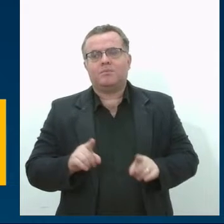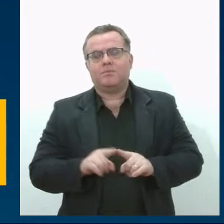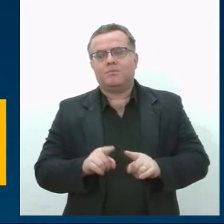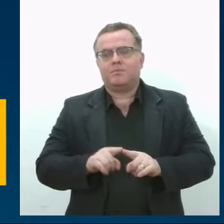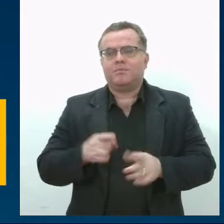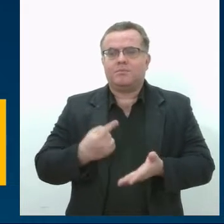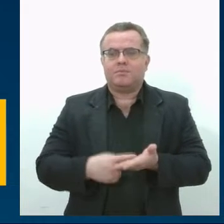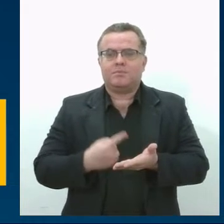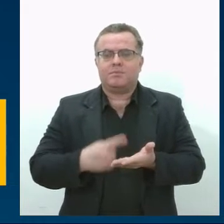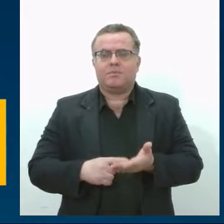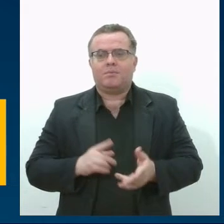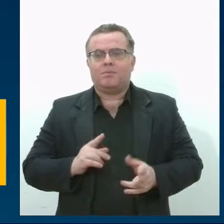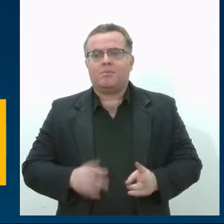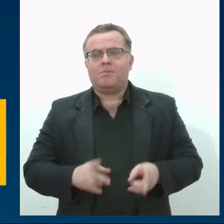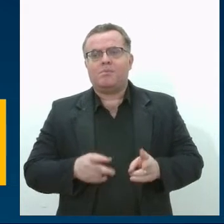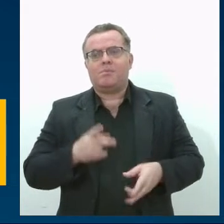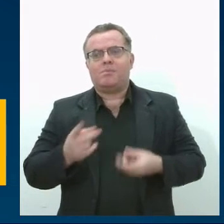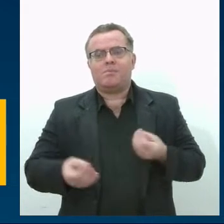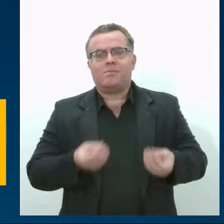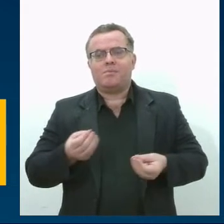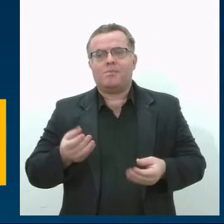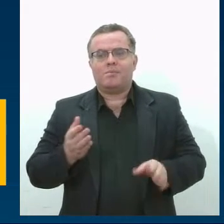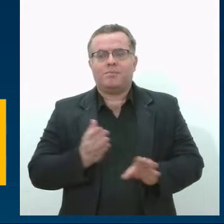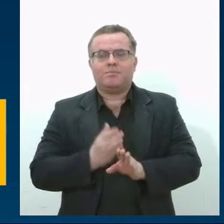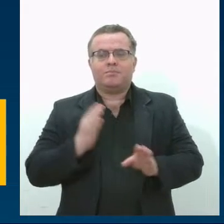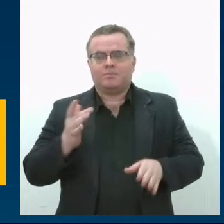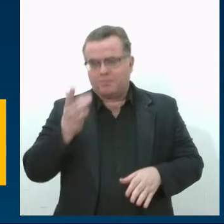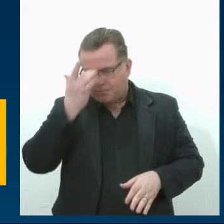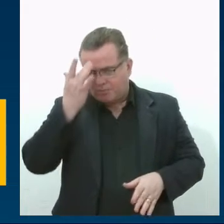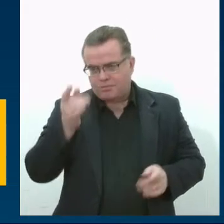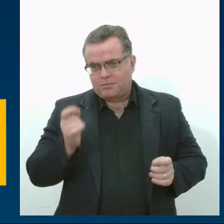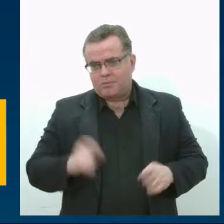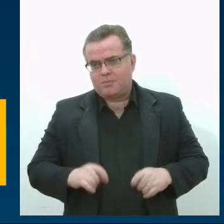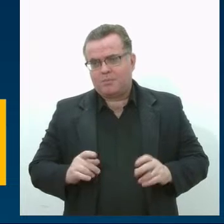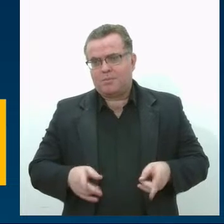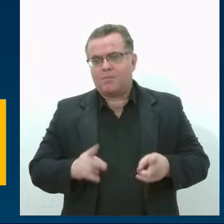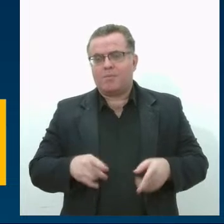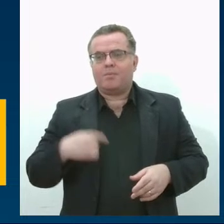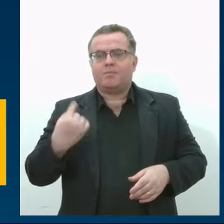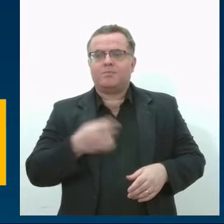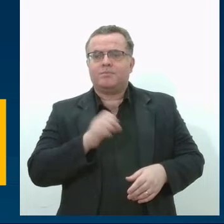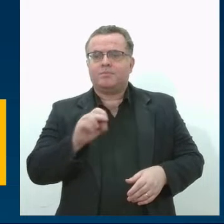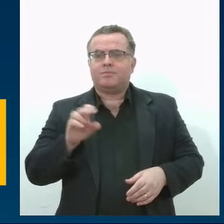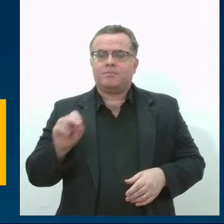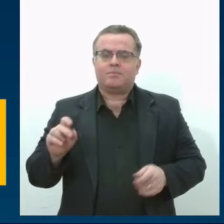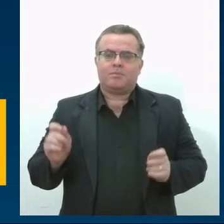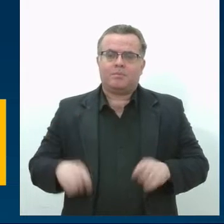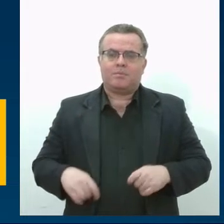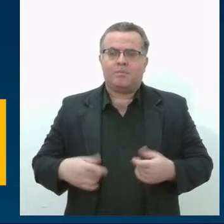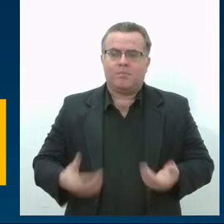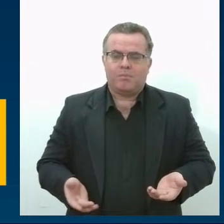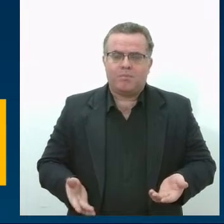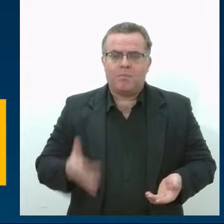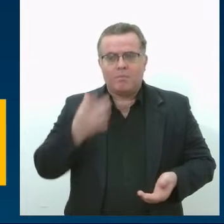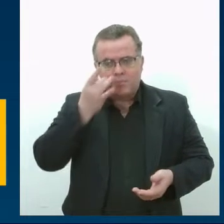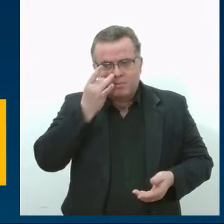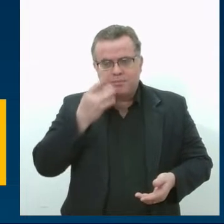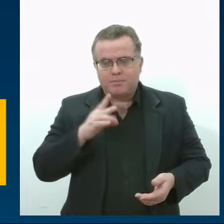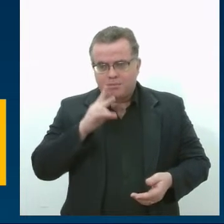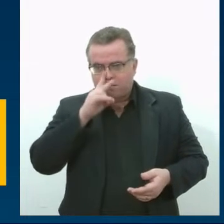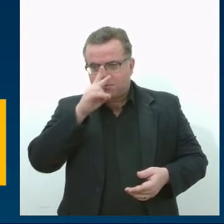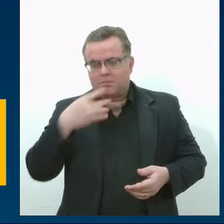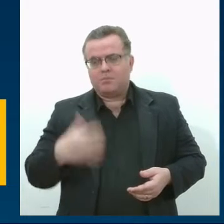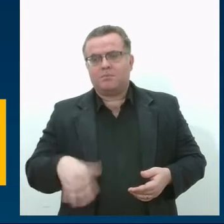uma certa facilidade no desenvolvimento, né? A gente vê uma presença muito forte